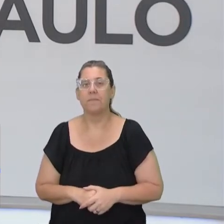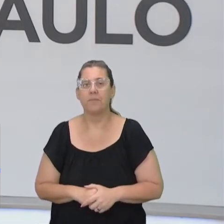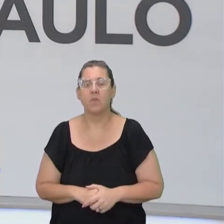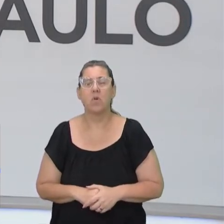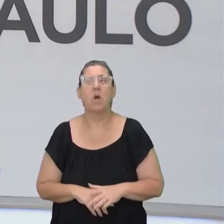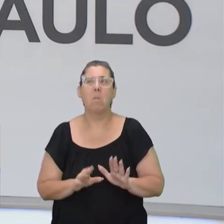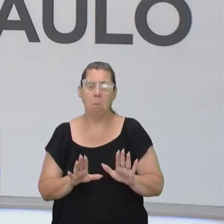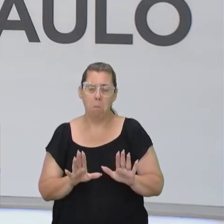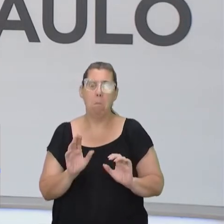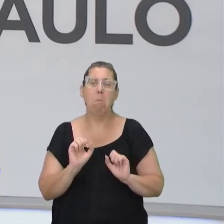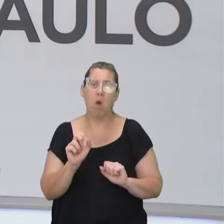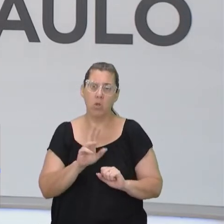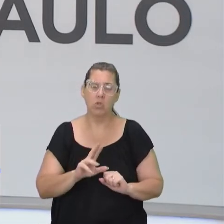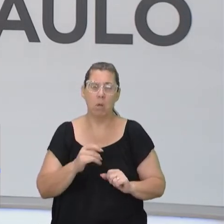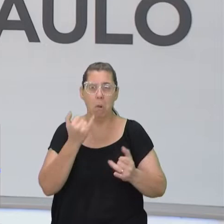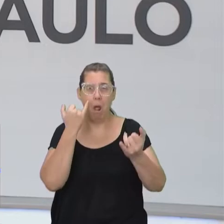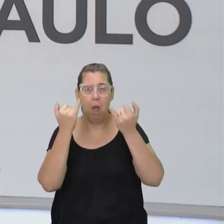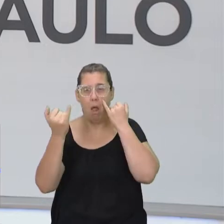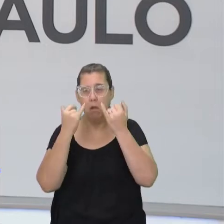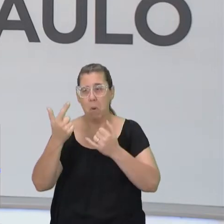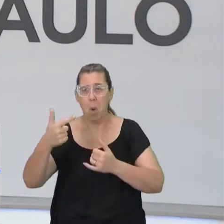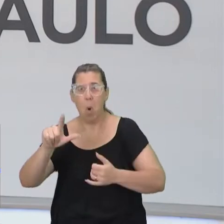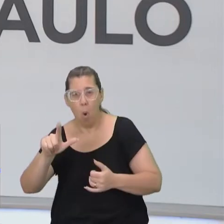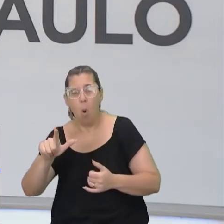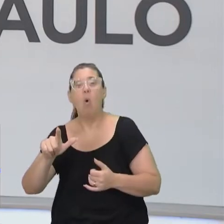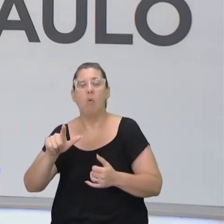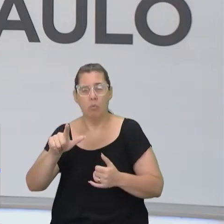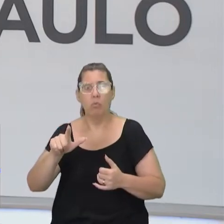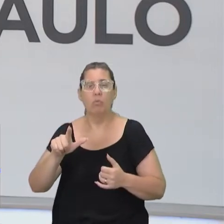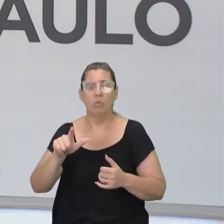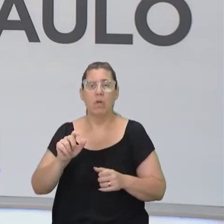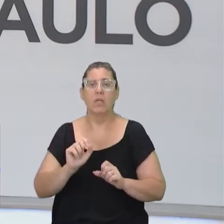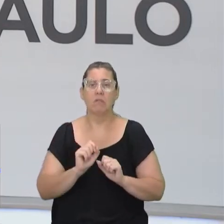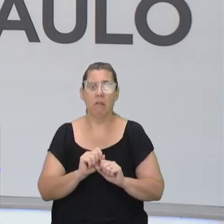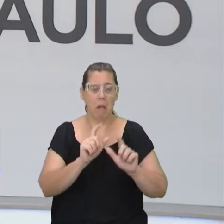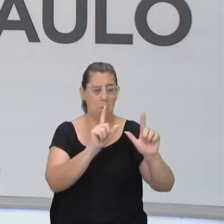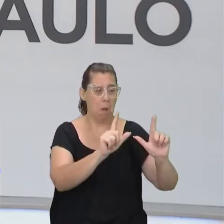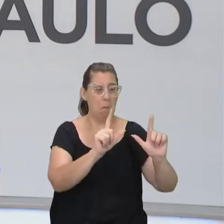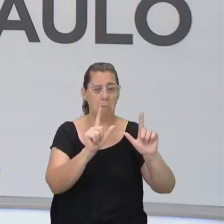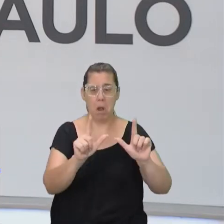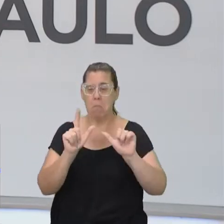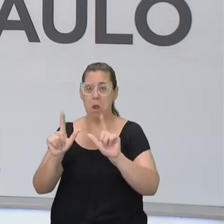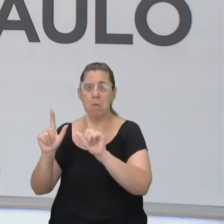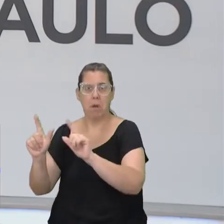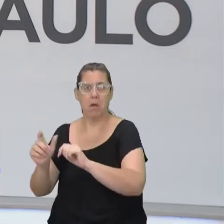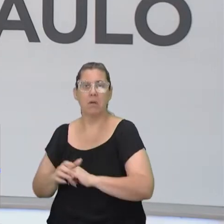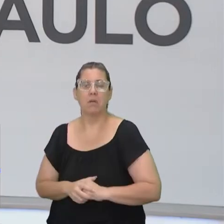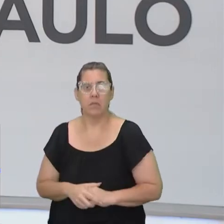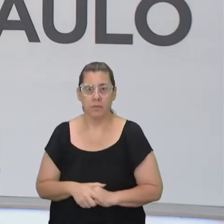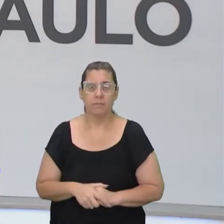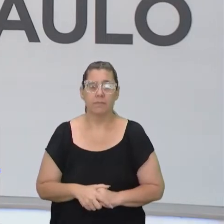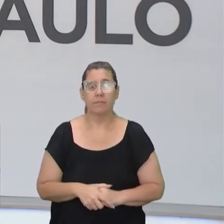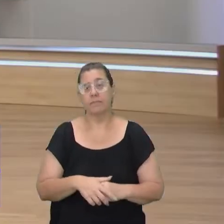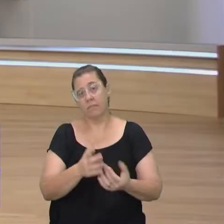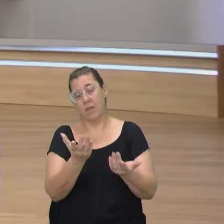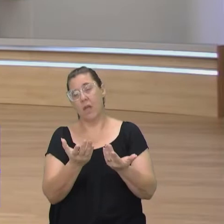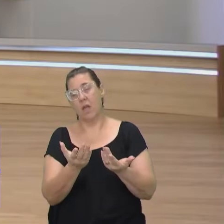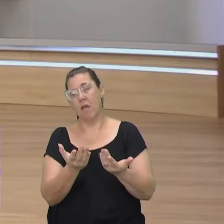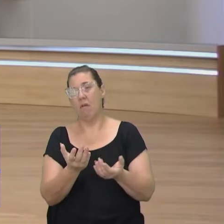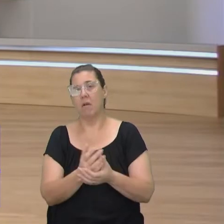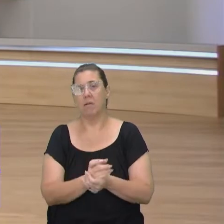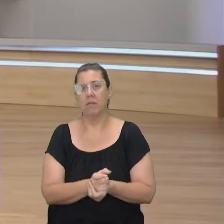você pode utilizar outras informações. Quando a gente fala de texto jornalístico, você tem imagem que garante uma ajuda para você. Puxa